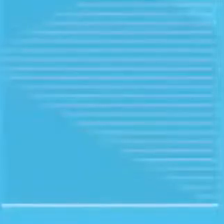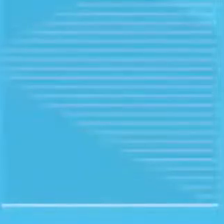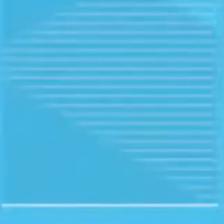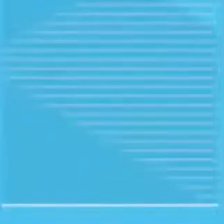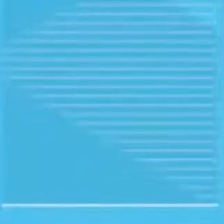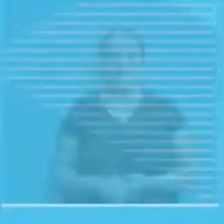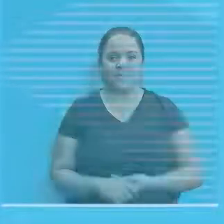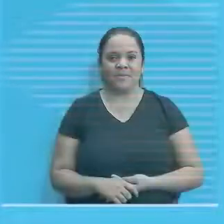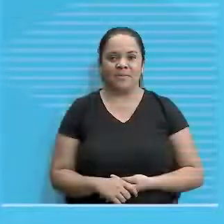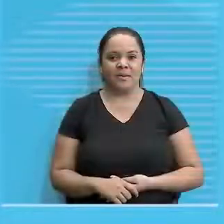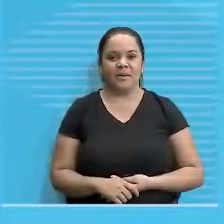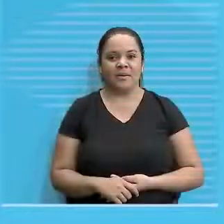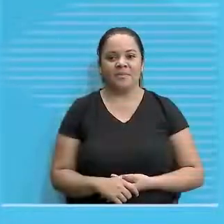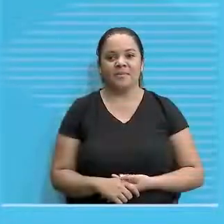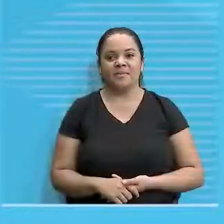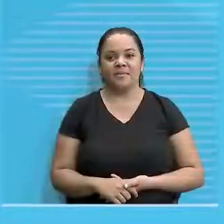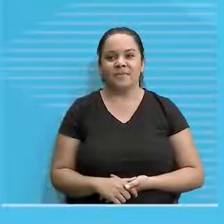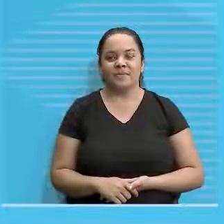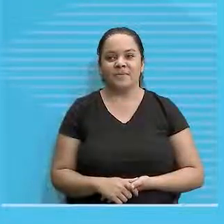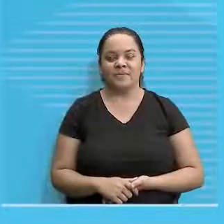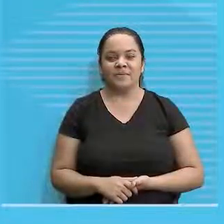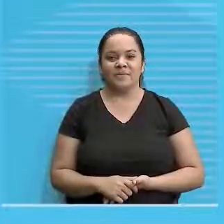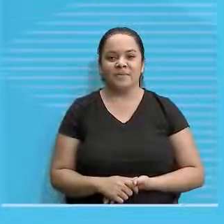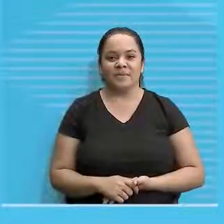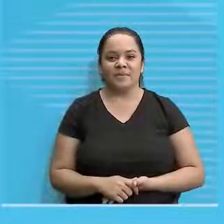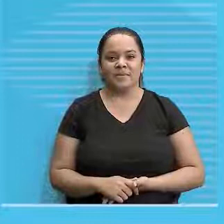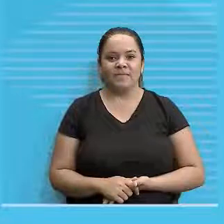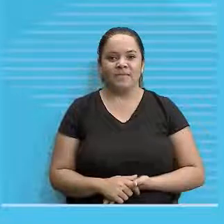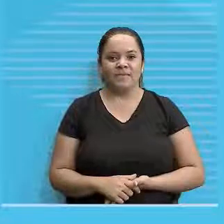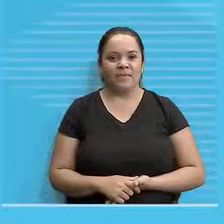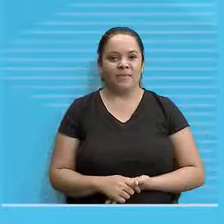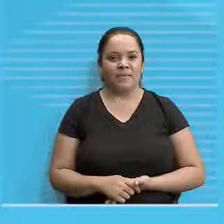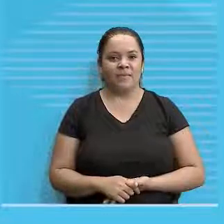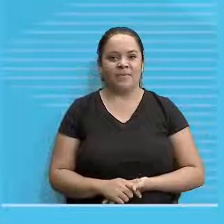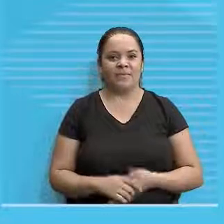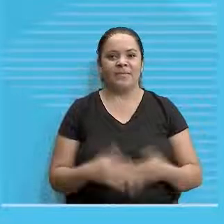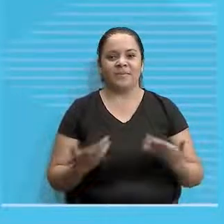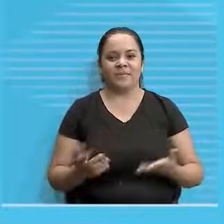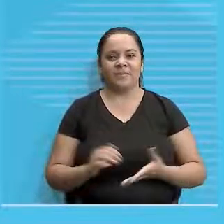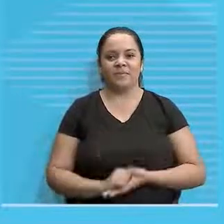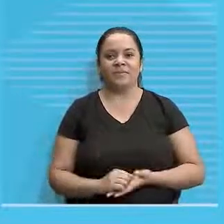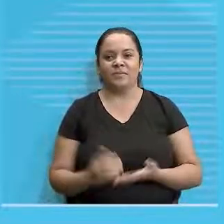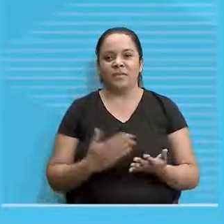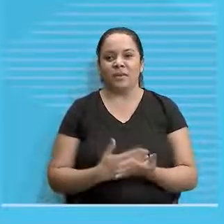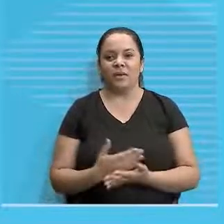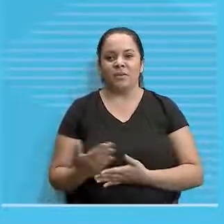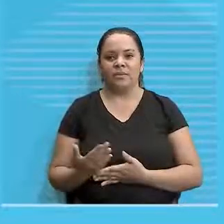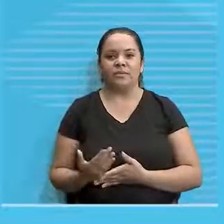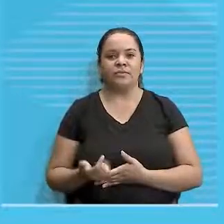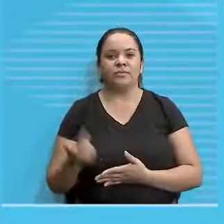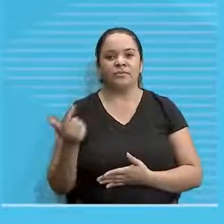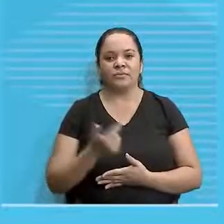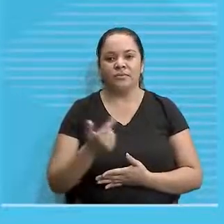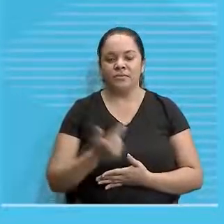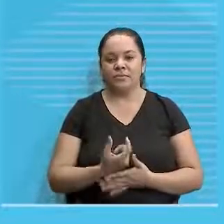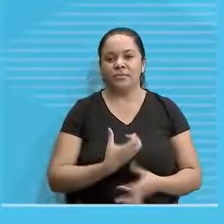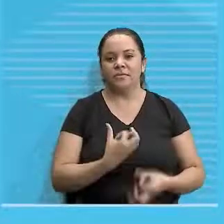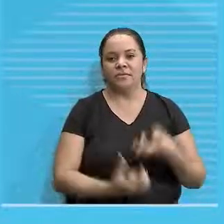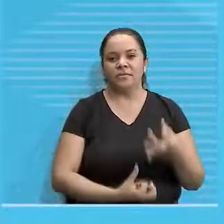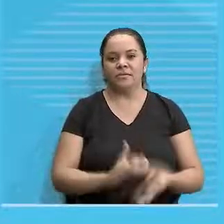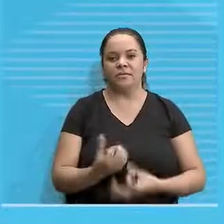nós estamos aqui iniciando o nosso segundo semestre. Então, vocês que estão aqui assistindo a nossa